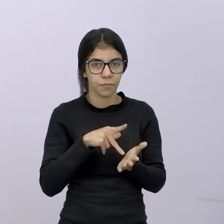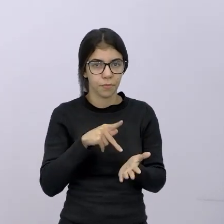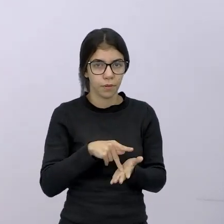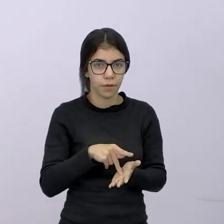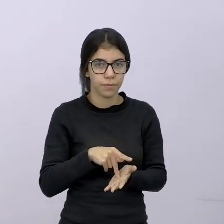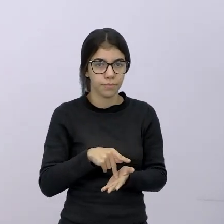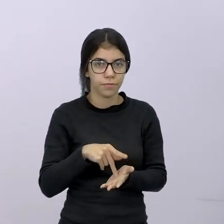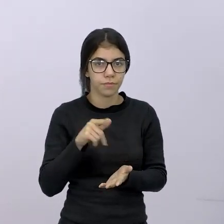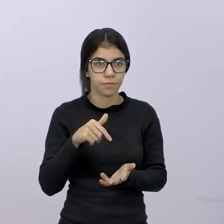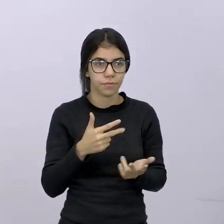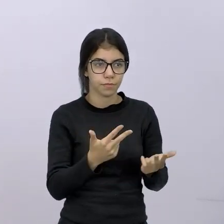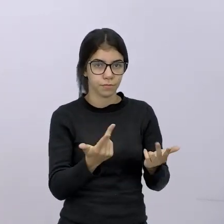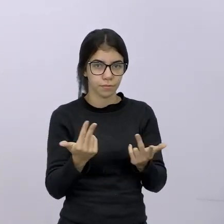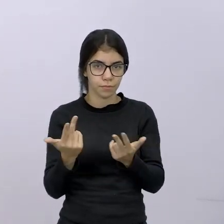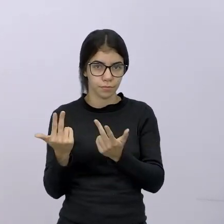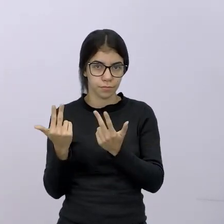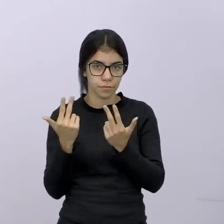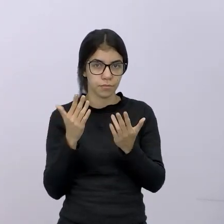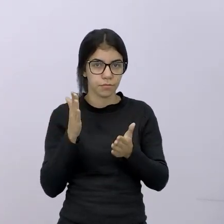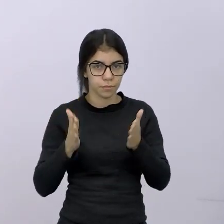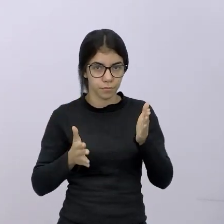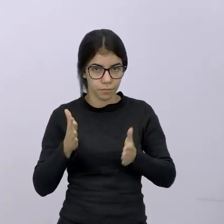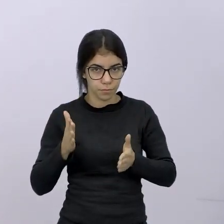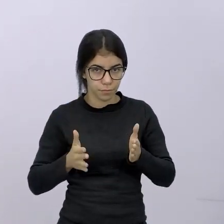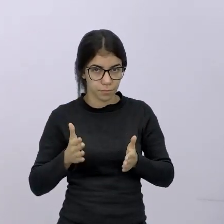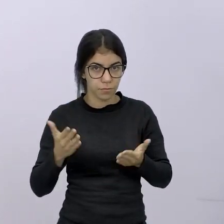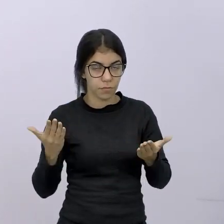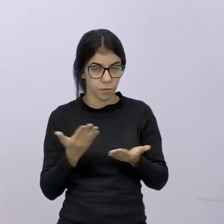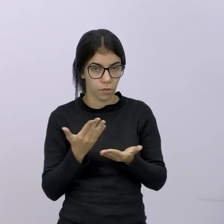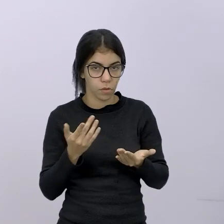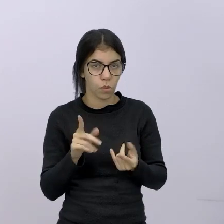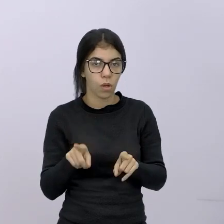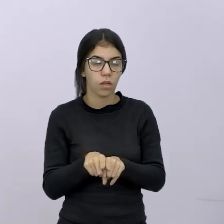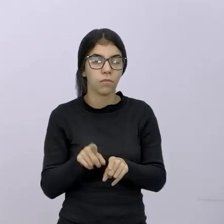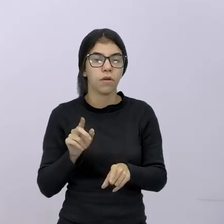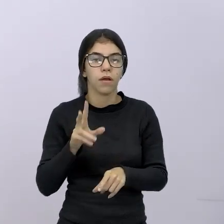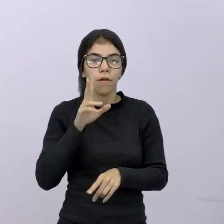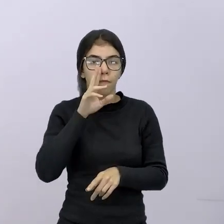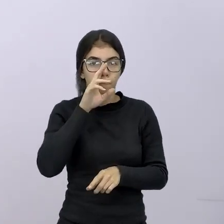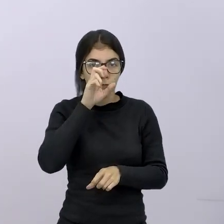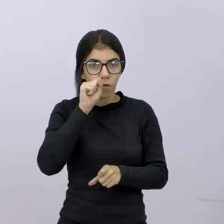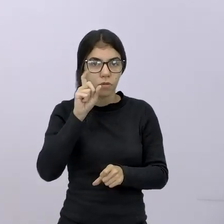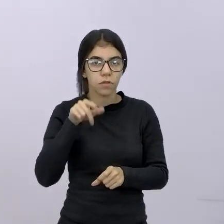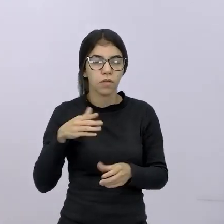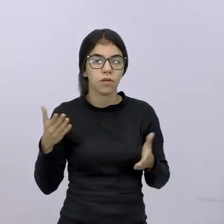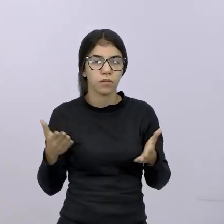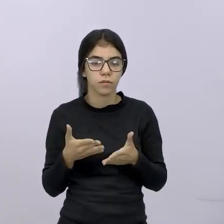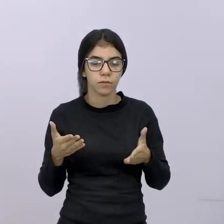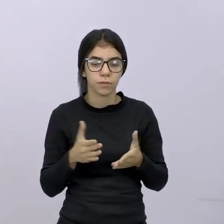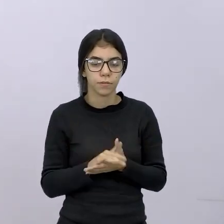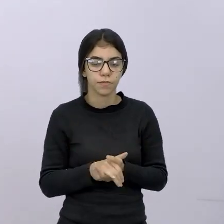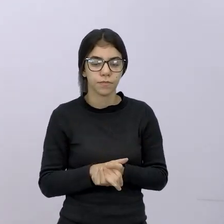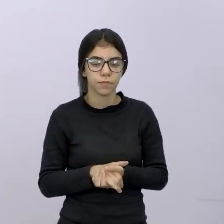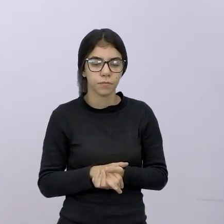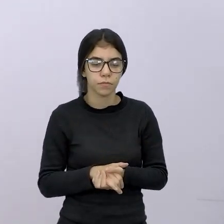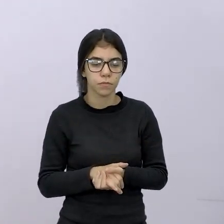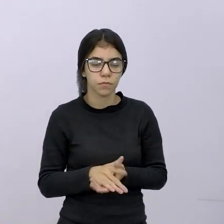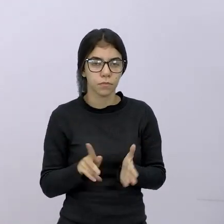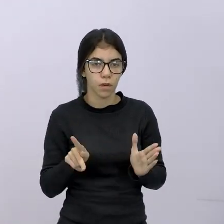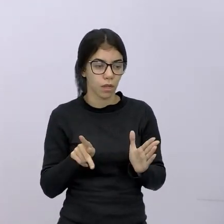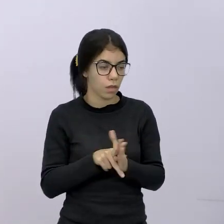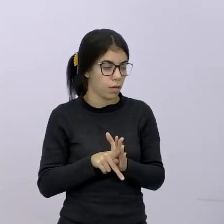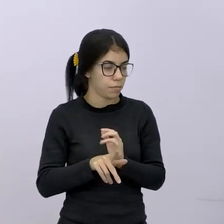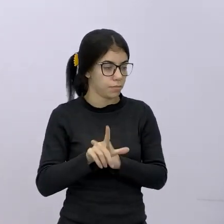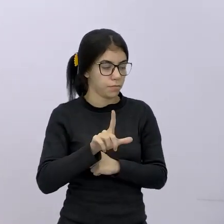o presente. Então já não é o passado, é o presente. E a força então está nesse momento presente e está na própria